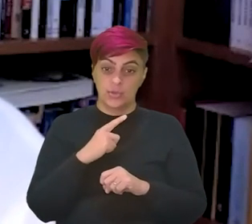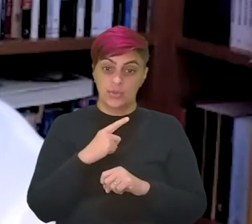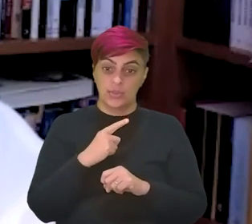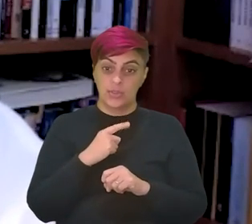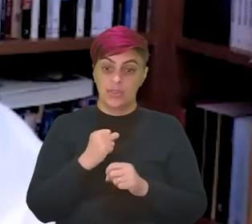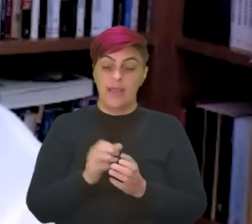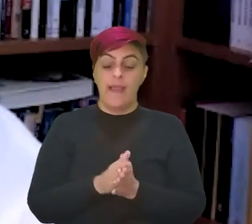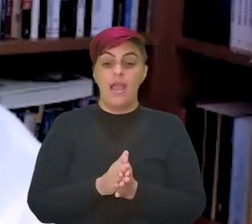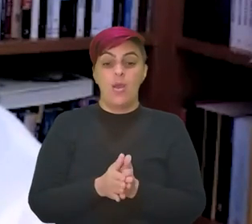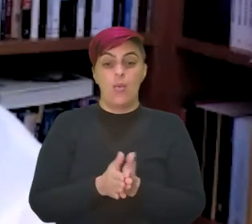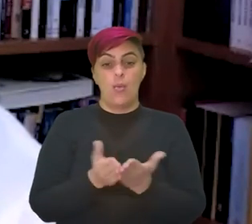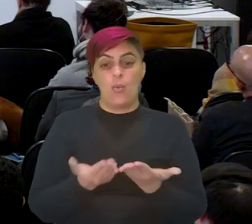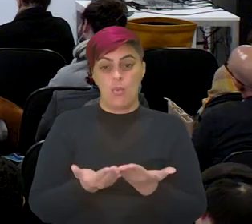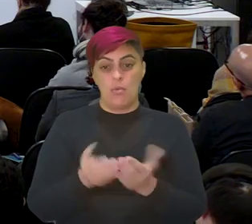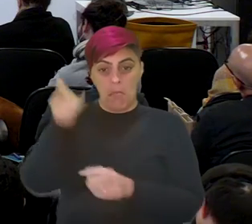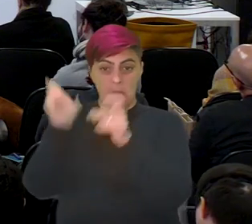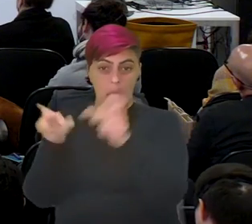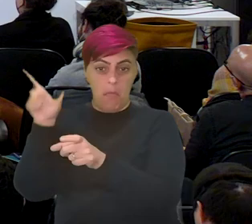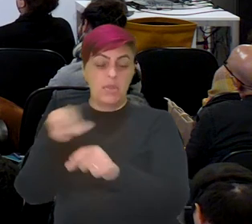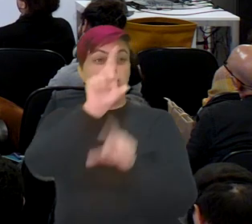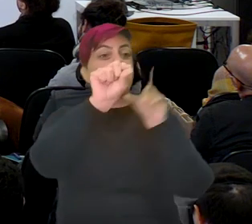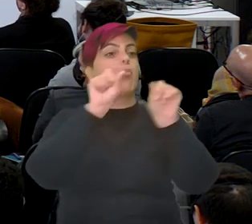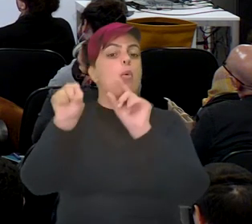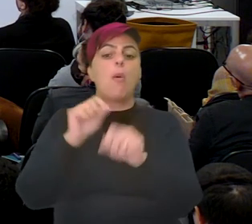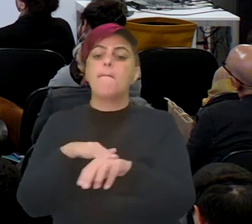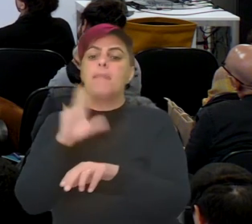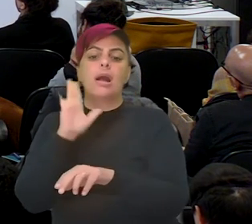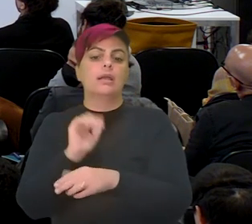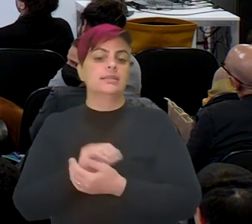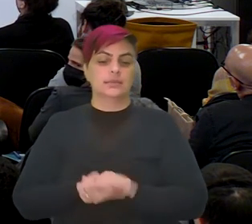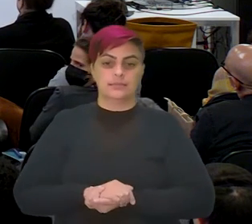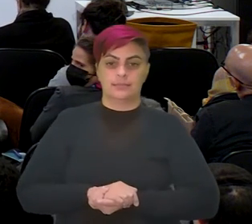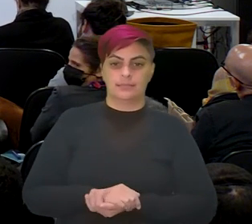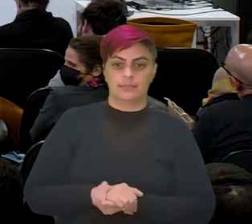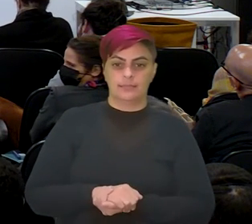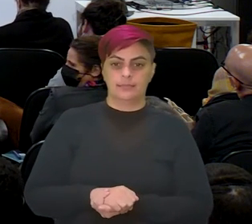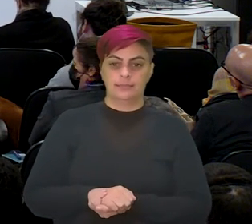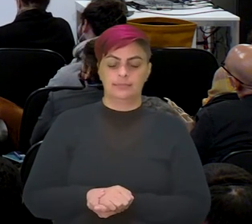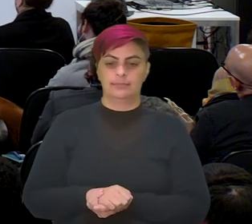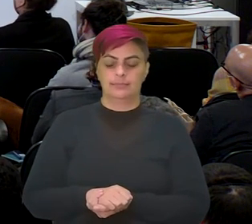exemplar mais tirado da biblioteca no início da universidade.